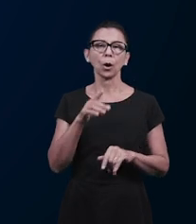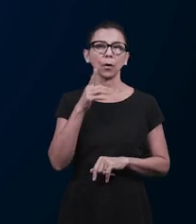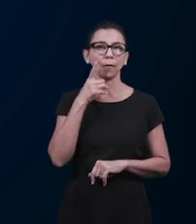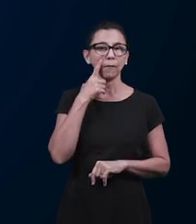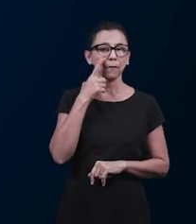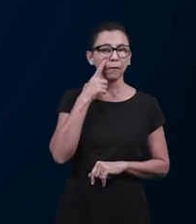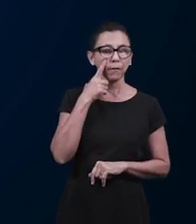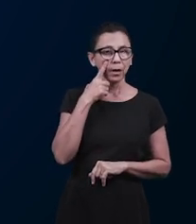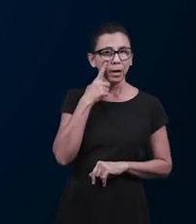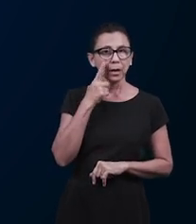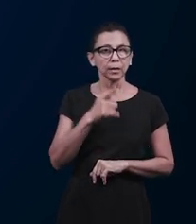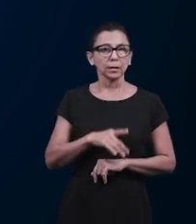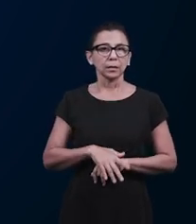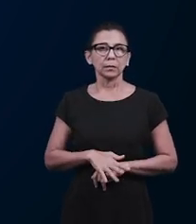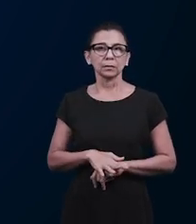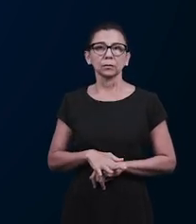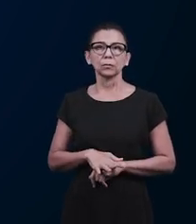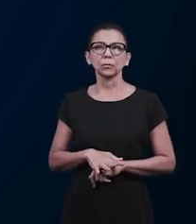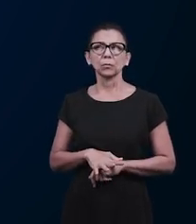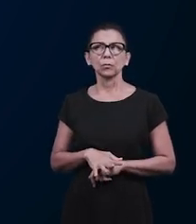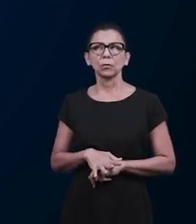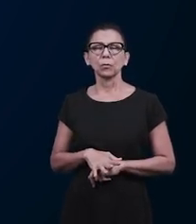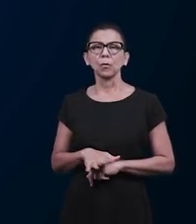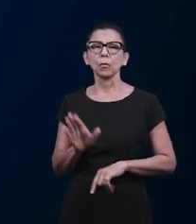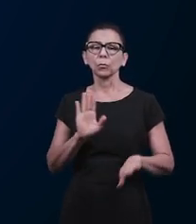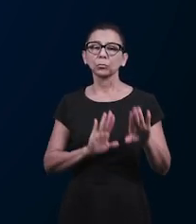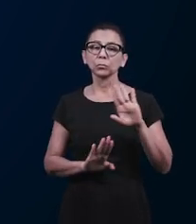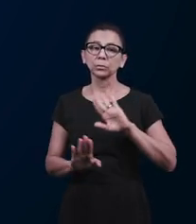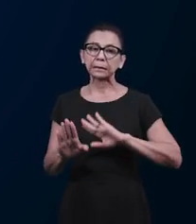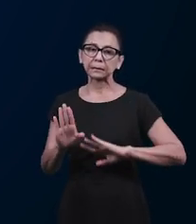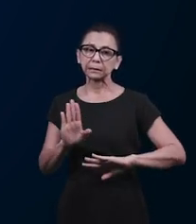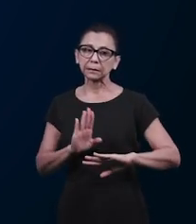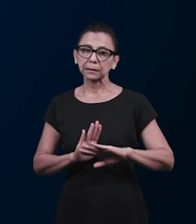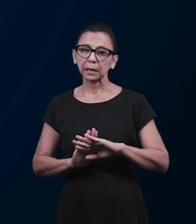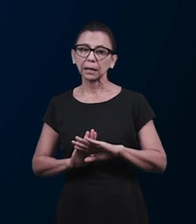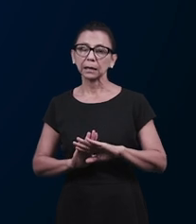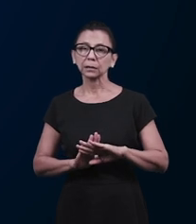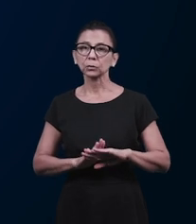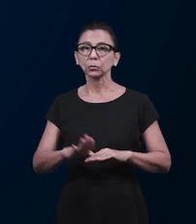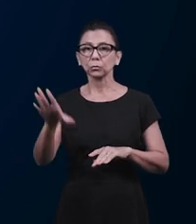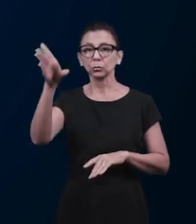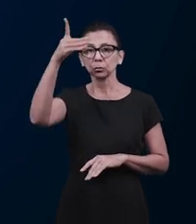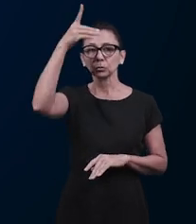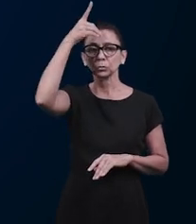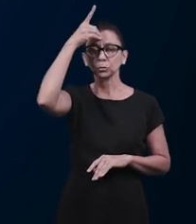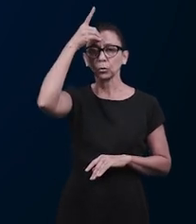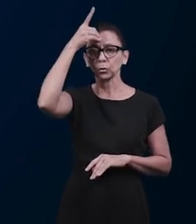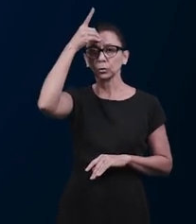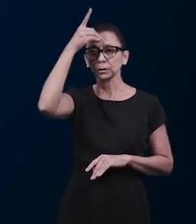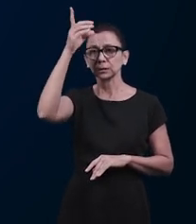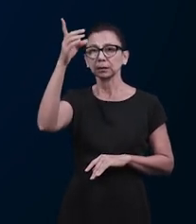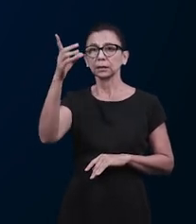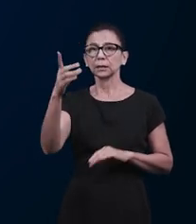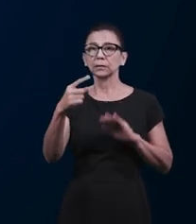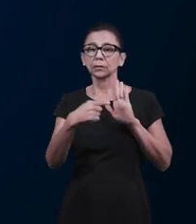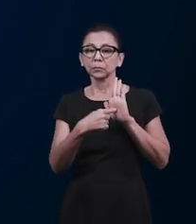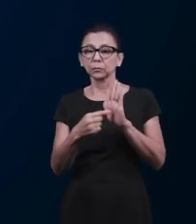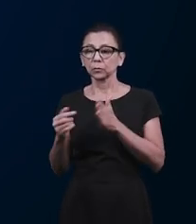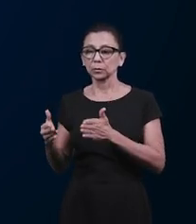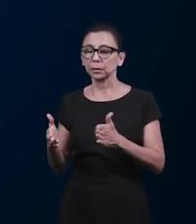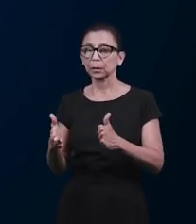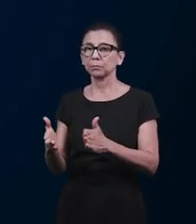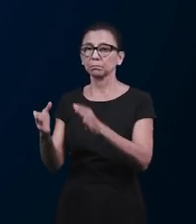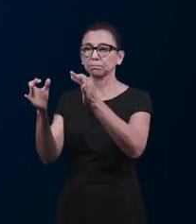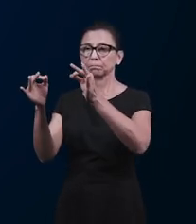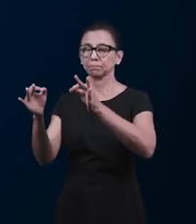zelo os melhores dons, e eu vos mostrarei um caminho mais excelente.